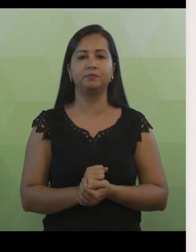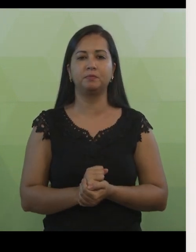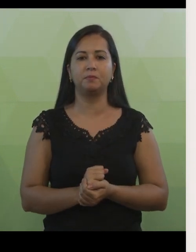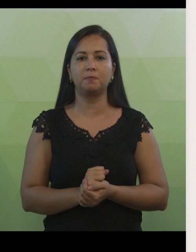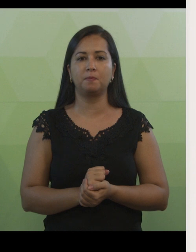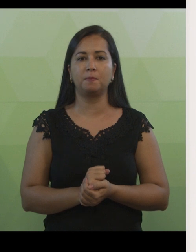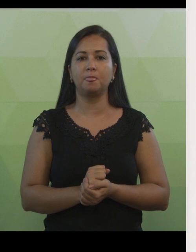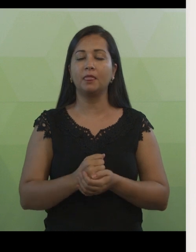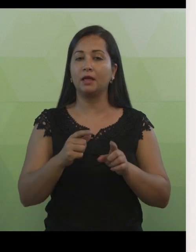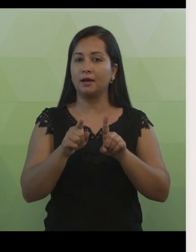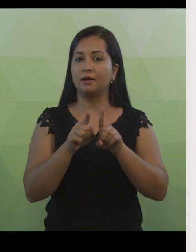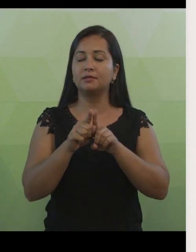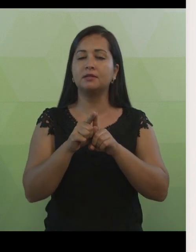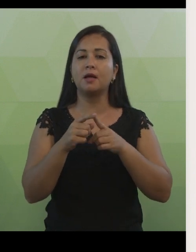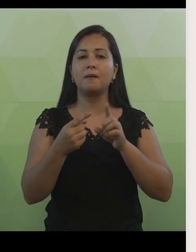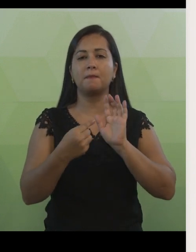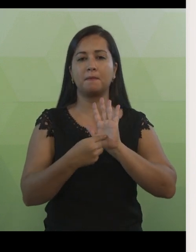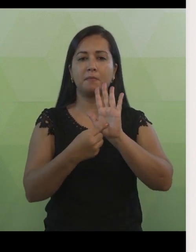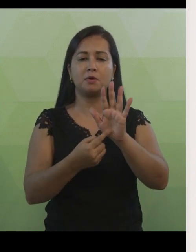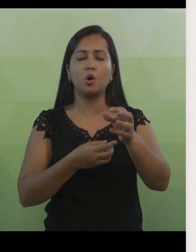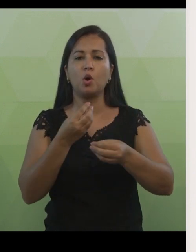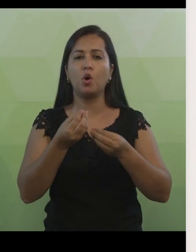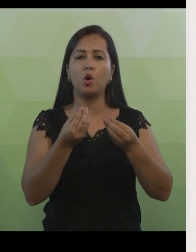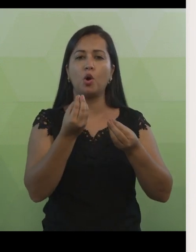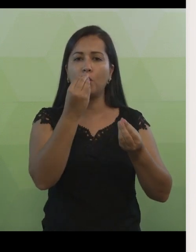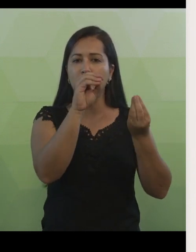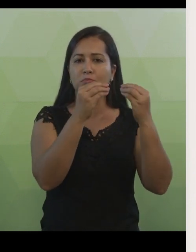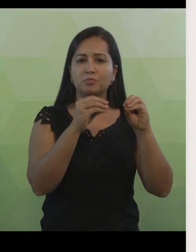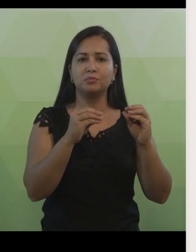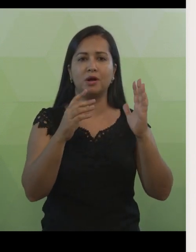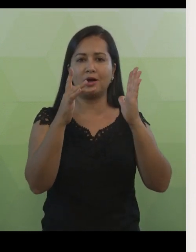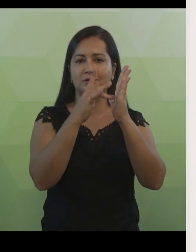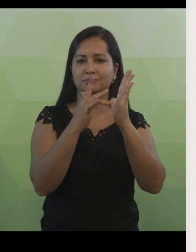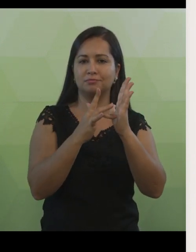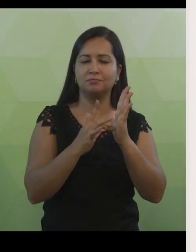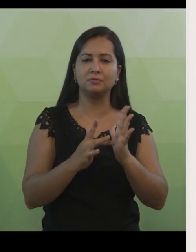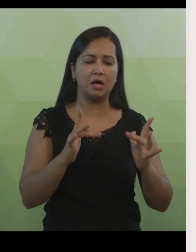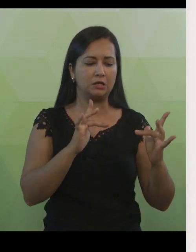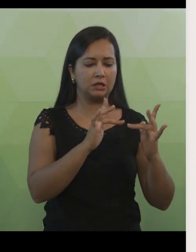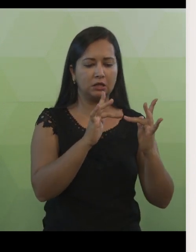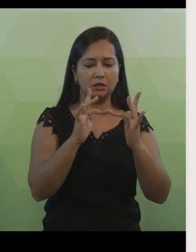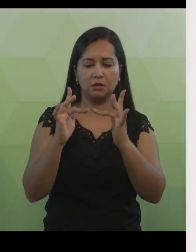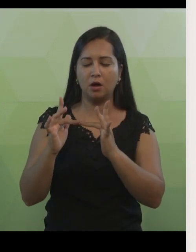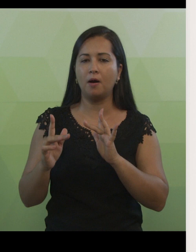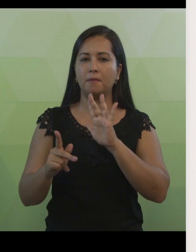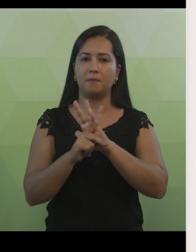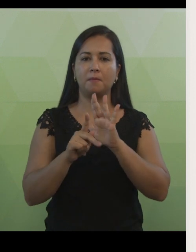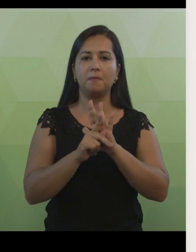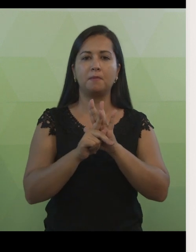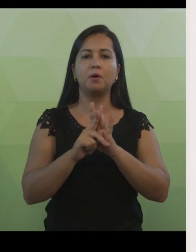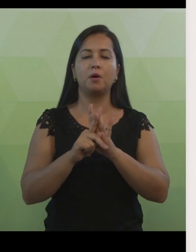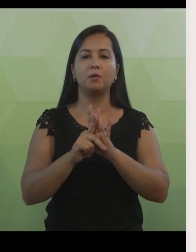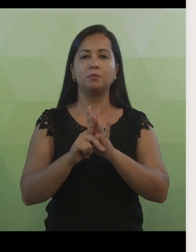os tipos e onde instalá-los em uma rede, de acordo com as suas funções e objetivos da área de segurança da informação.